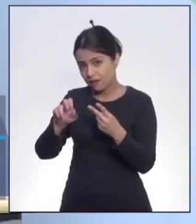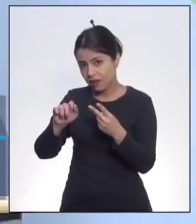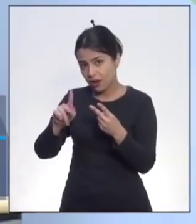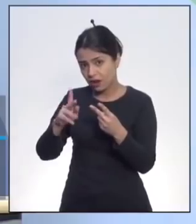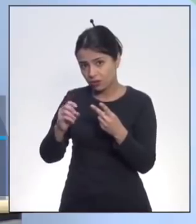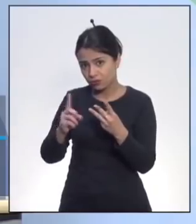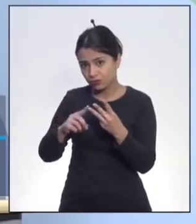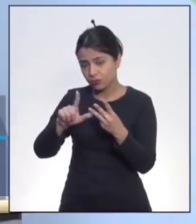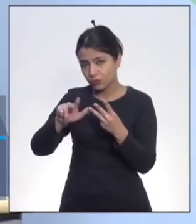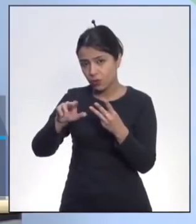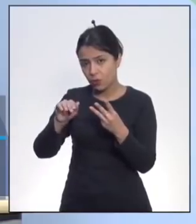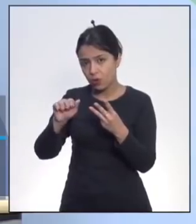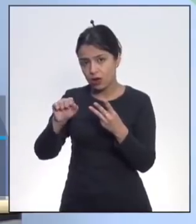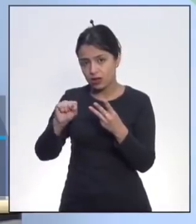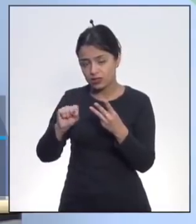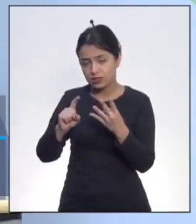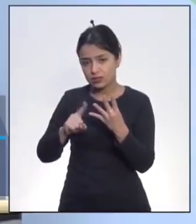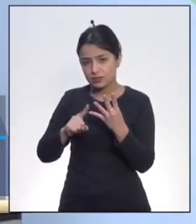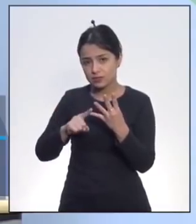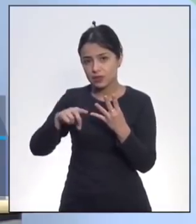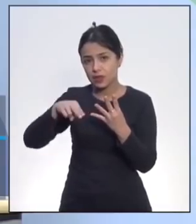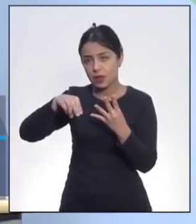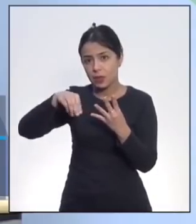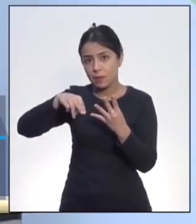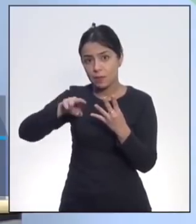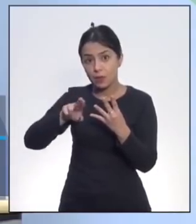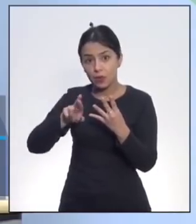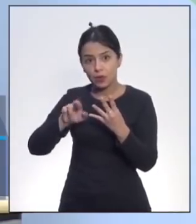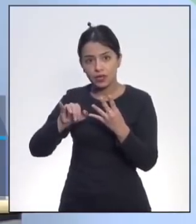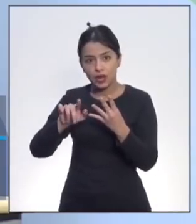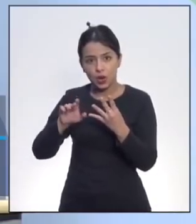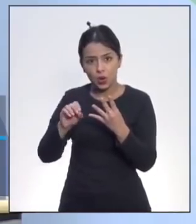Lucas Muniz, Murilo Oliveira,